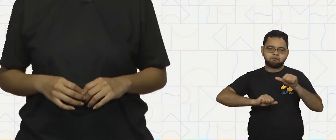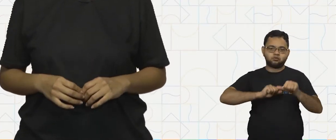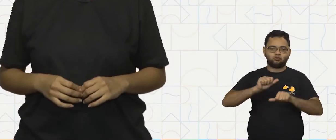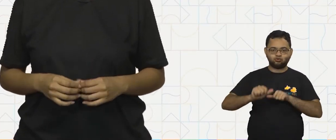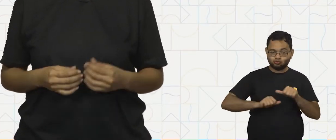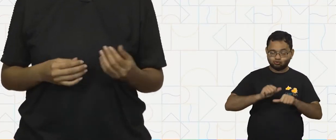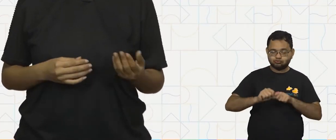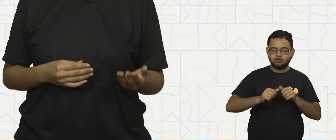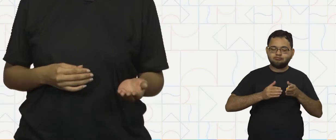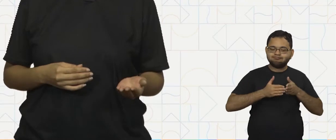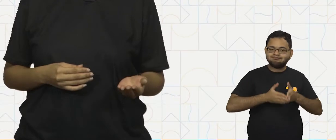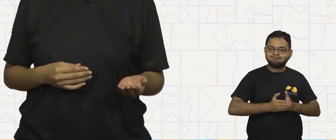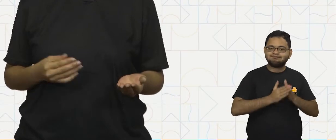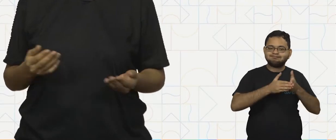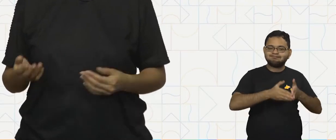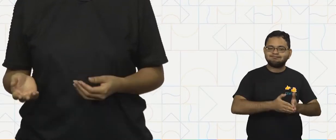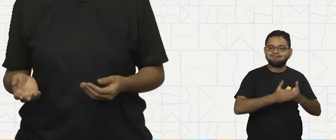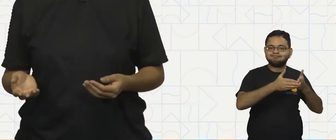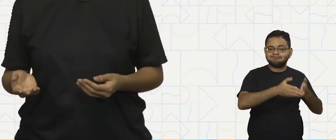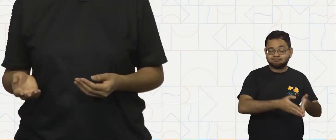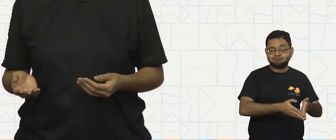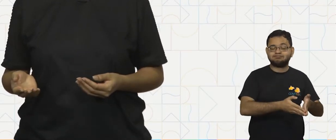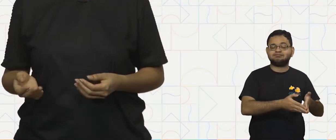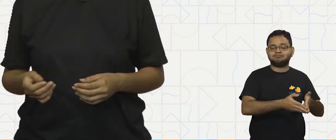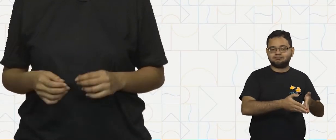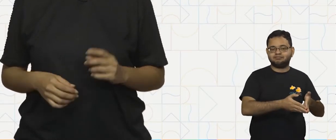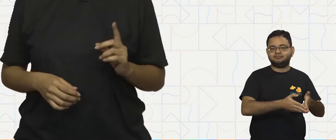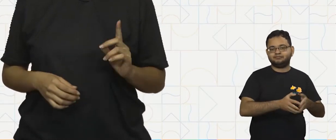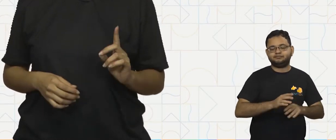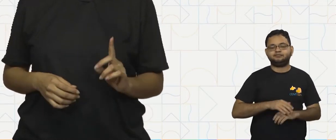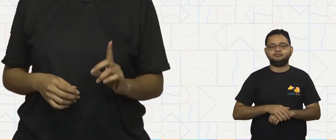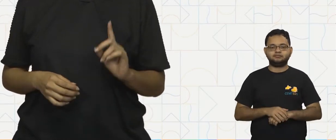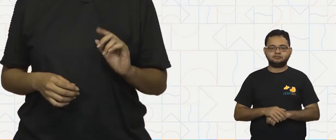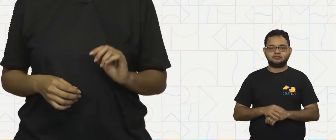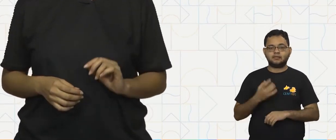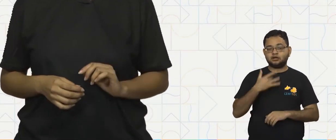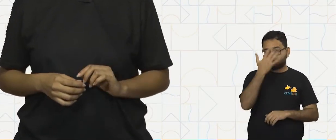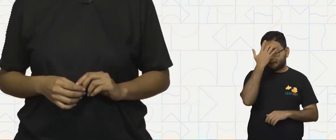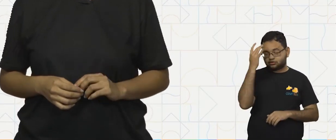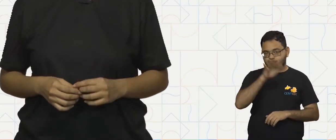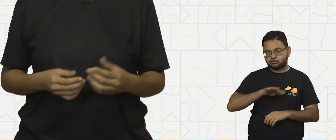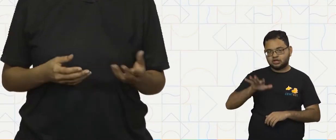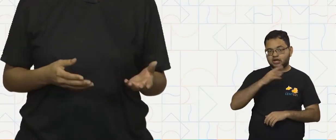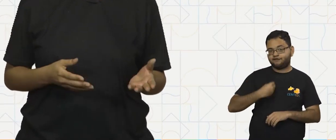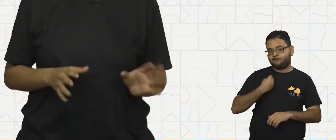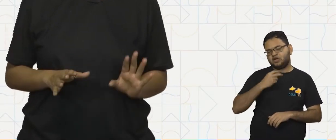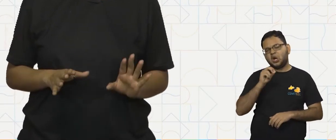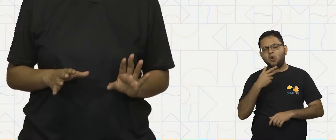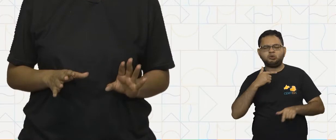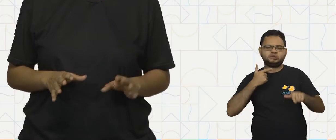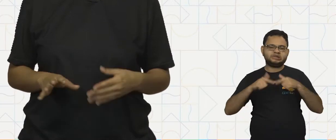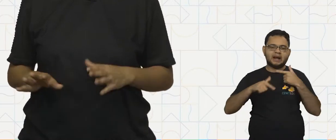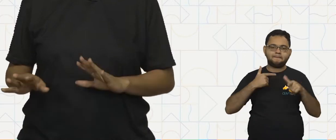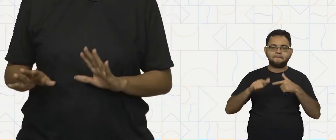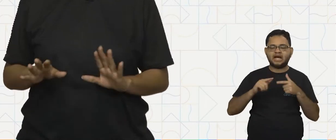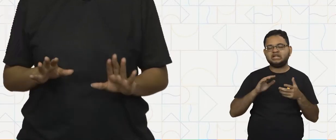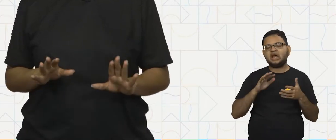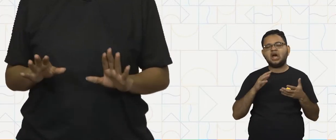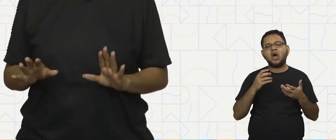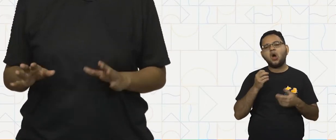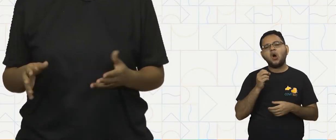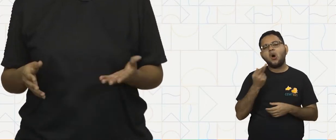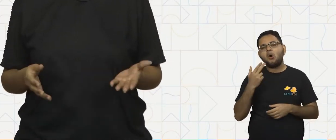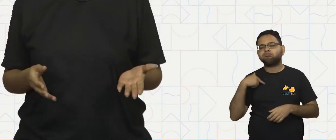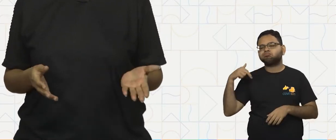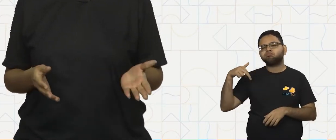transportes fluviais, como canoas e pequenas lanchas. As pessoas que vivem ali ou trabalham próximo, ou até